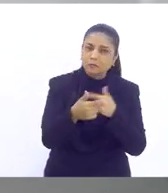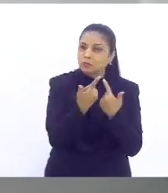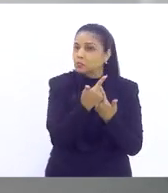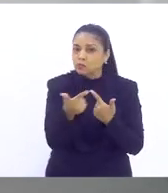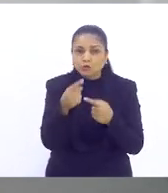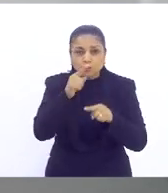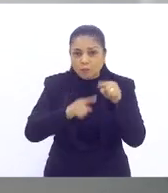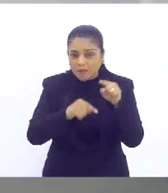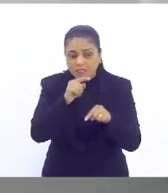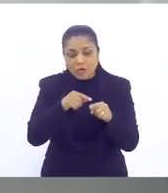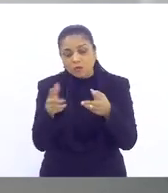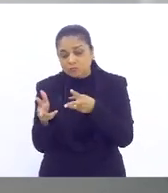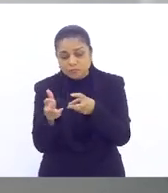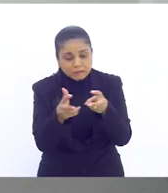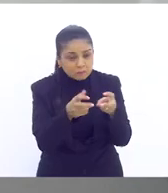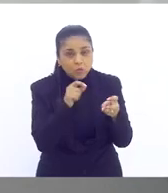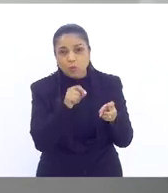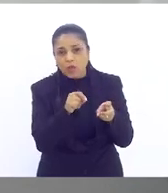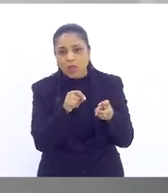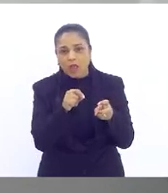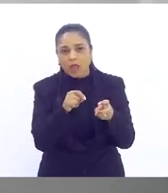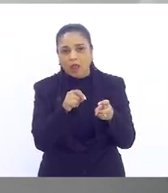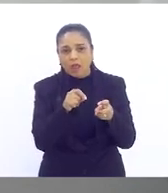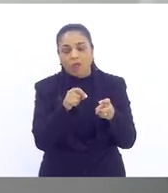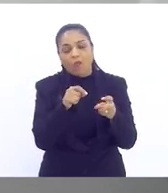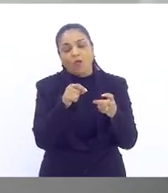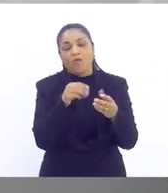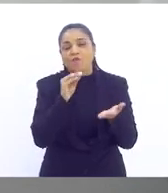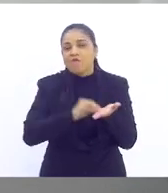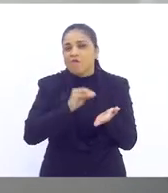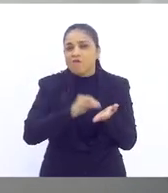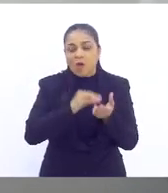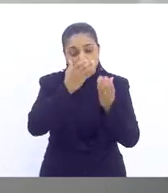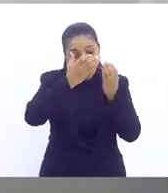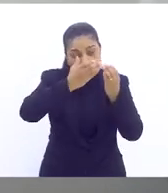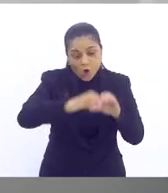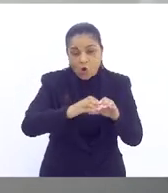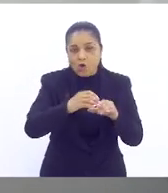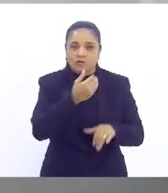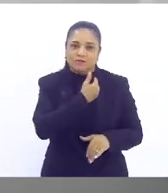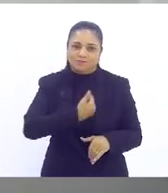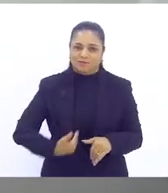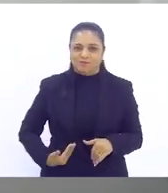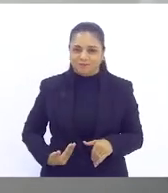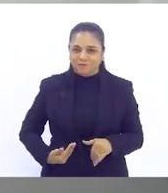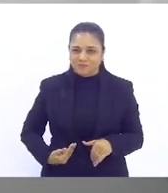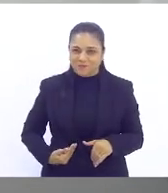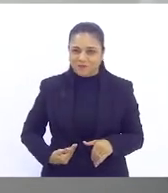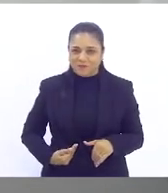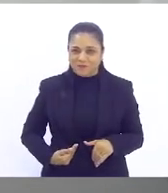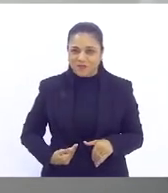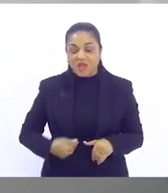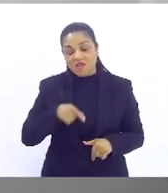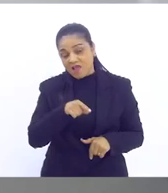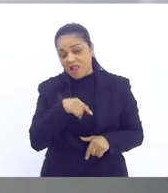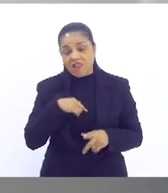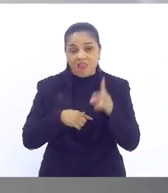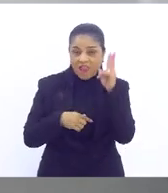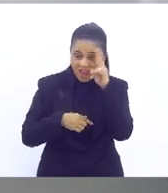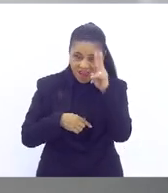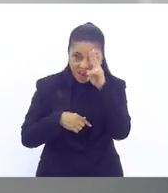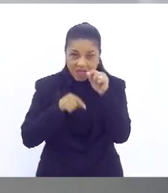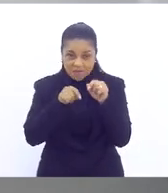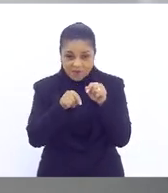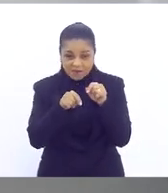identificou aqui mais uma vez a questão do serviço do concurso público porque assiste razão a ele quando ele nos lembra que